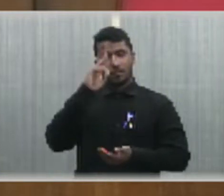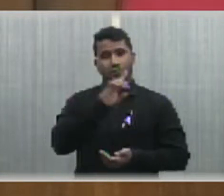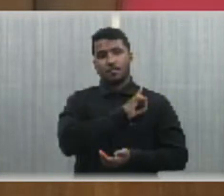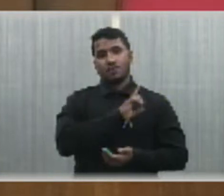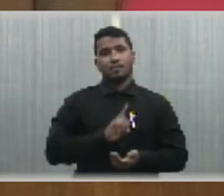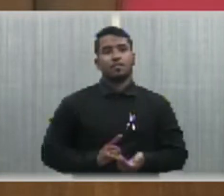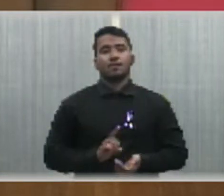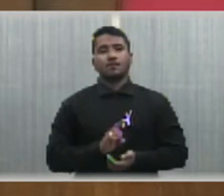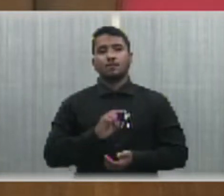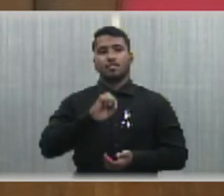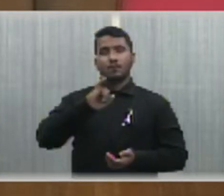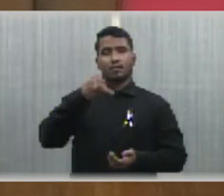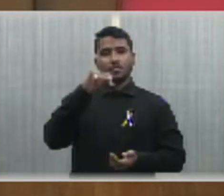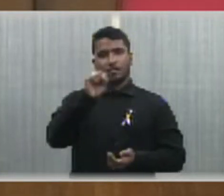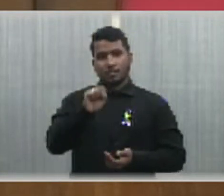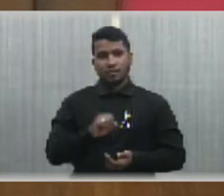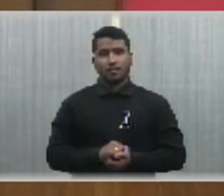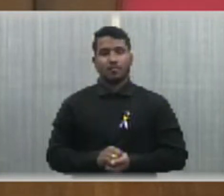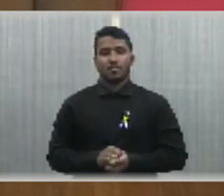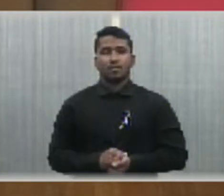deputado Gessivaldo Isaías,